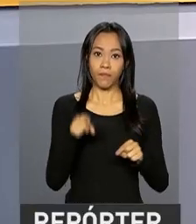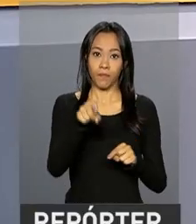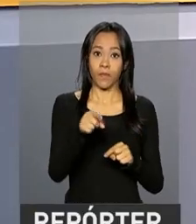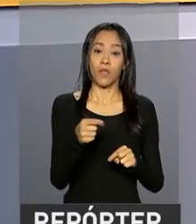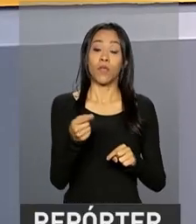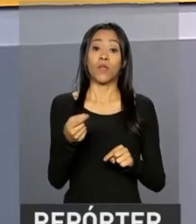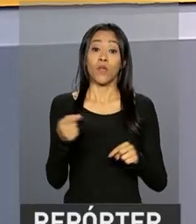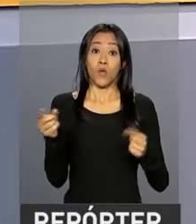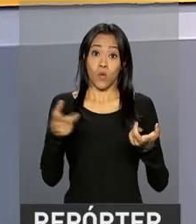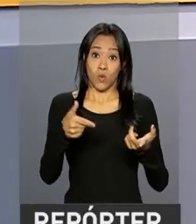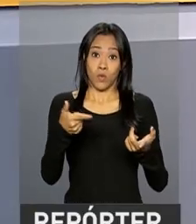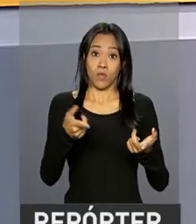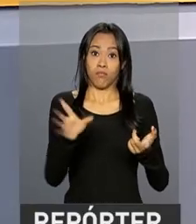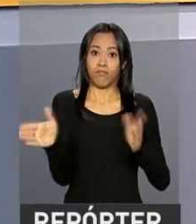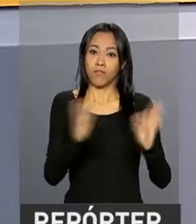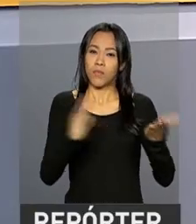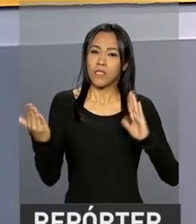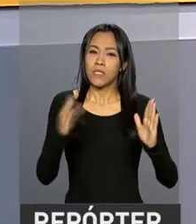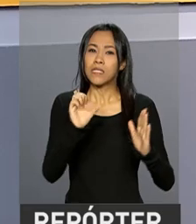a safra